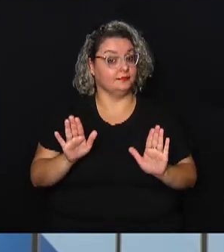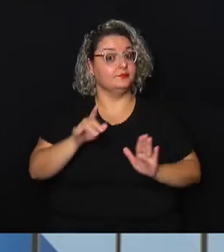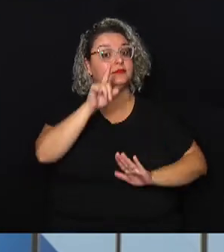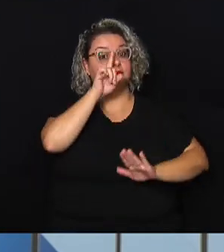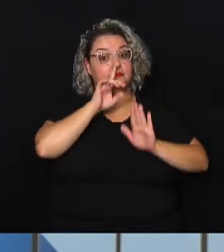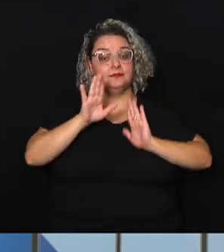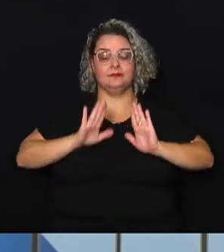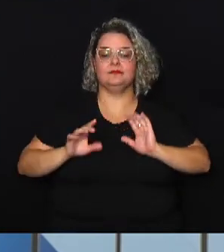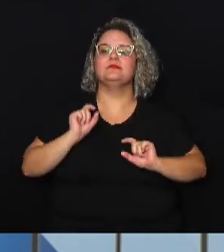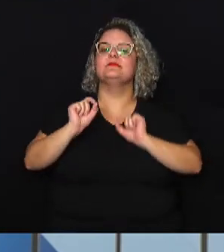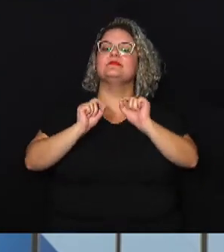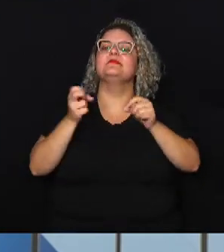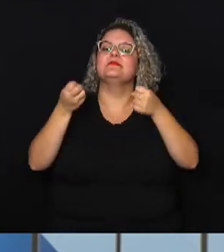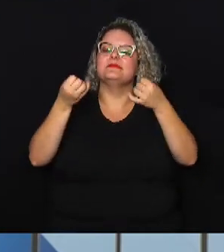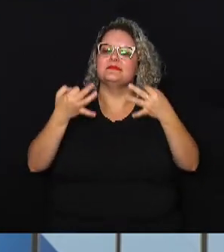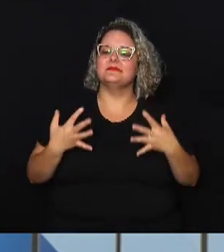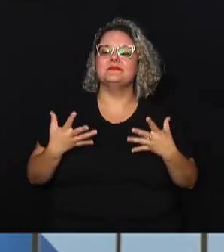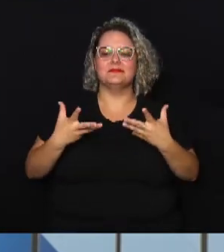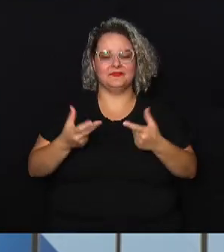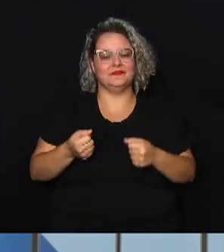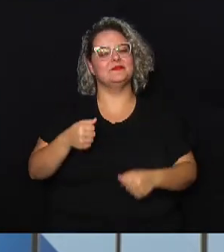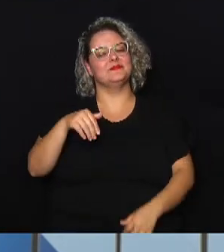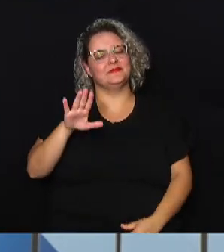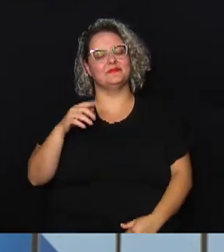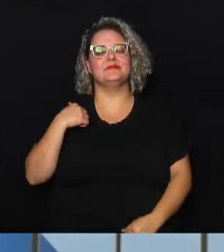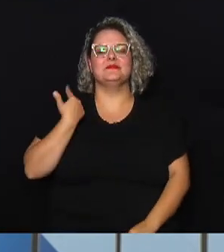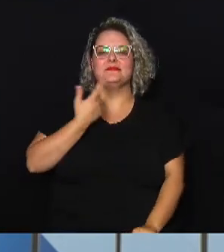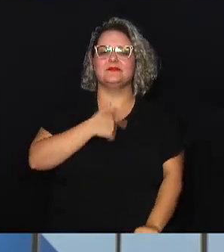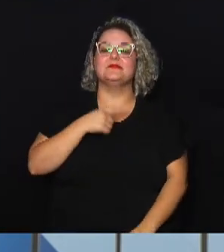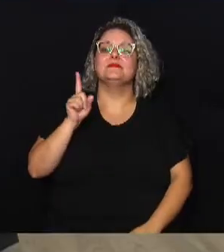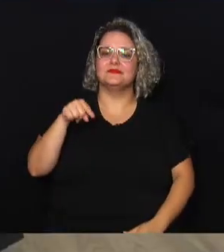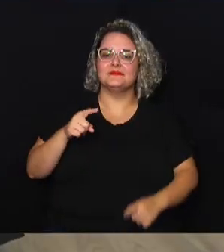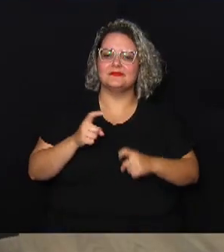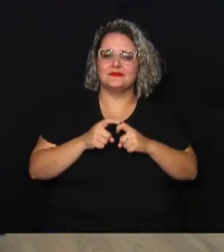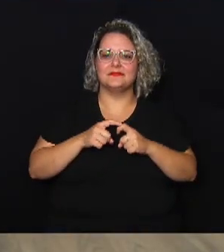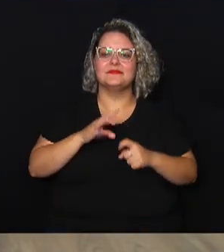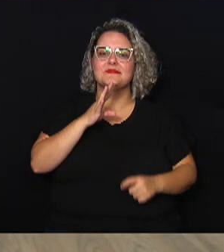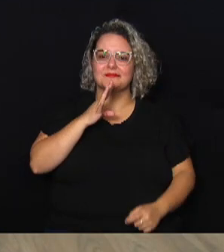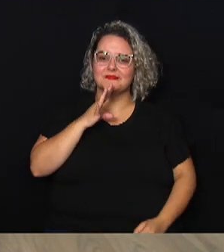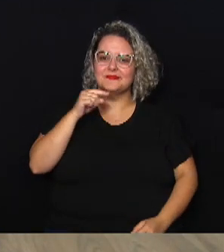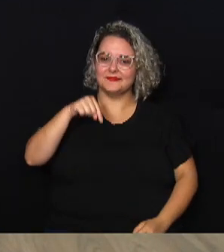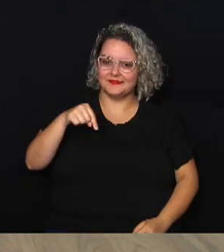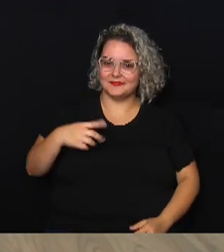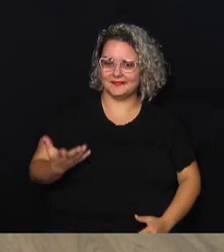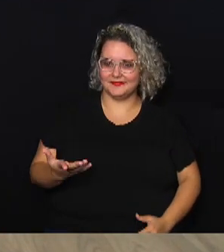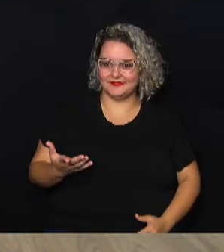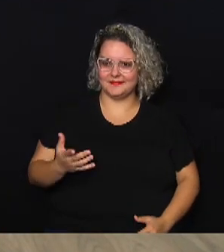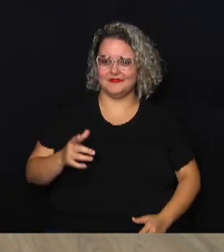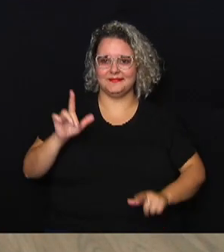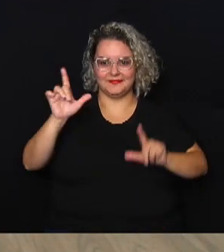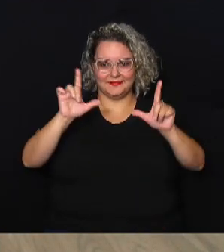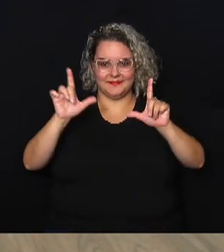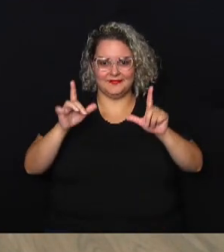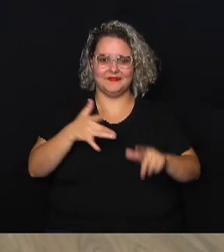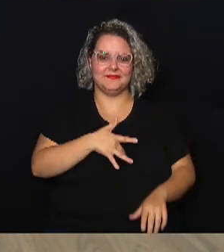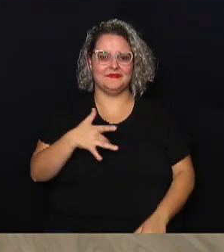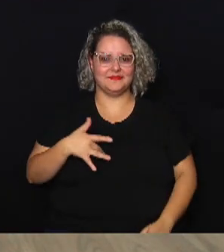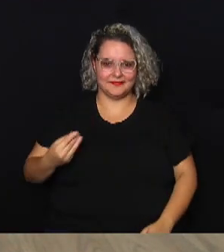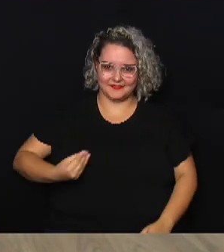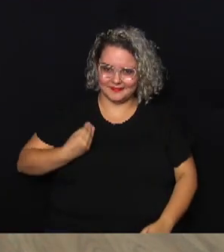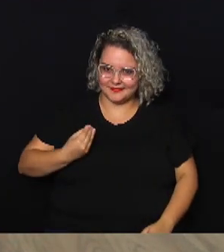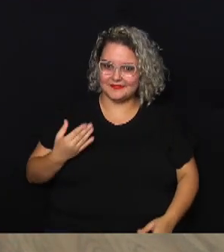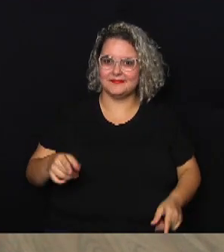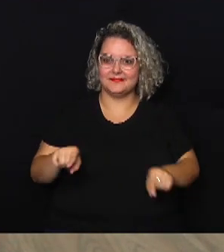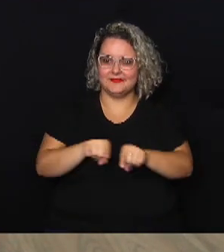quem vai explicar tudo isso e muito mais pra gente é um médico que já é conhecido aqui da nossa telinha, do Saúde é Vida e também no